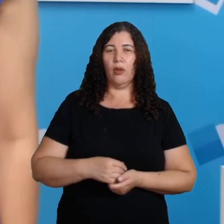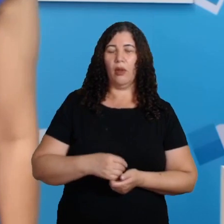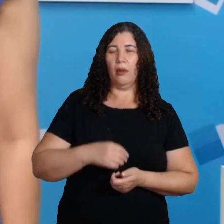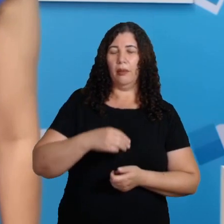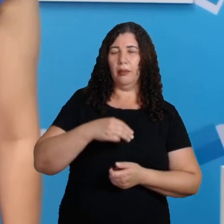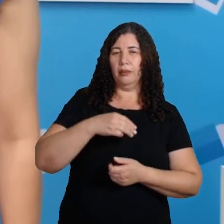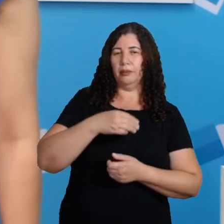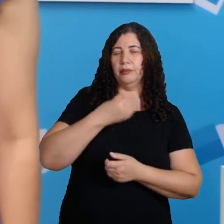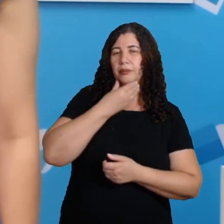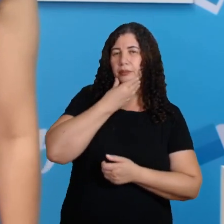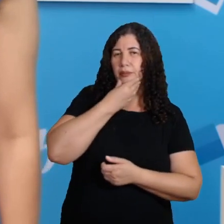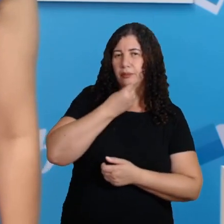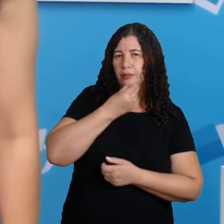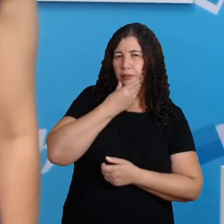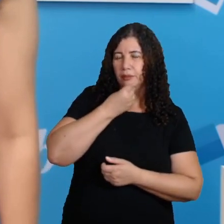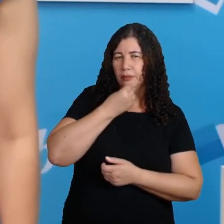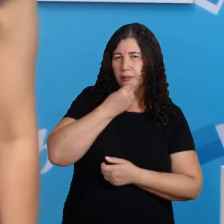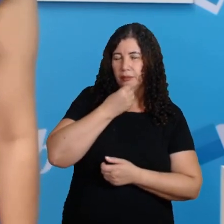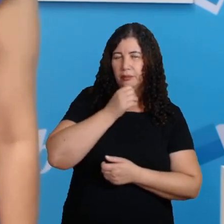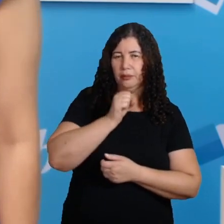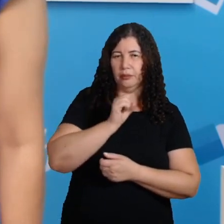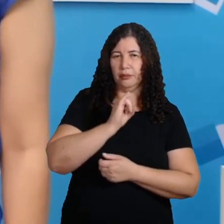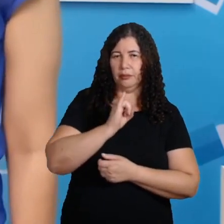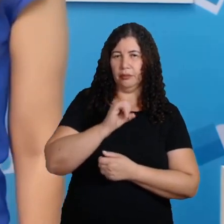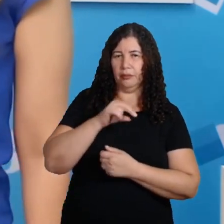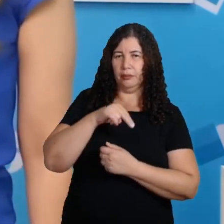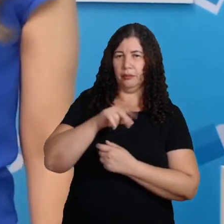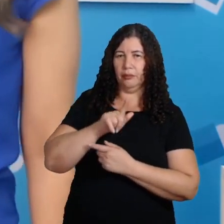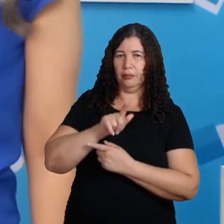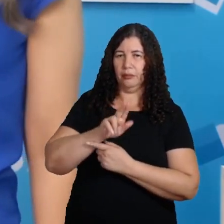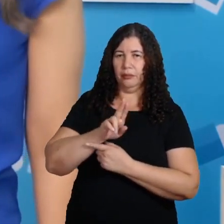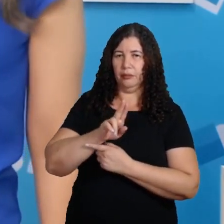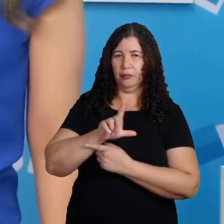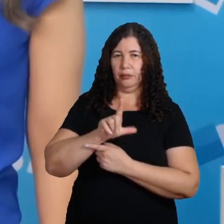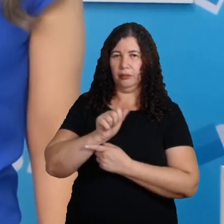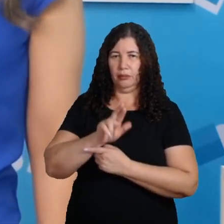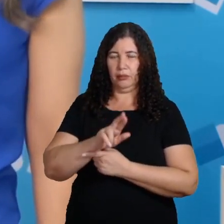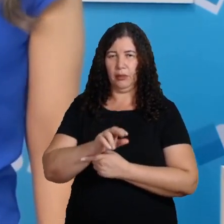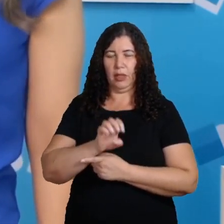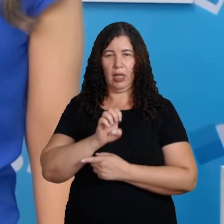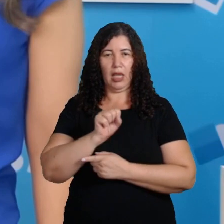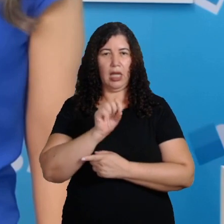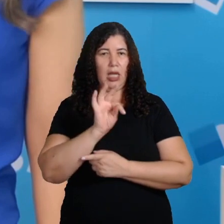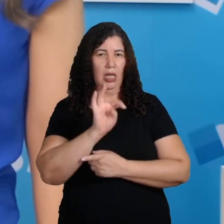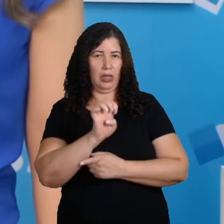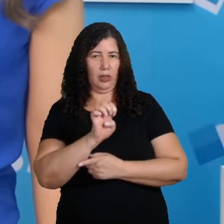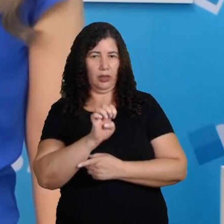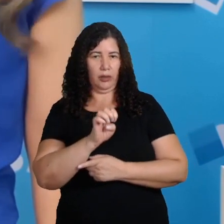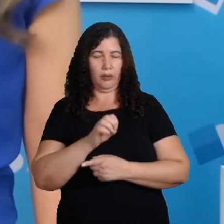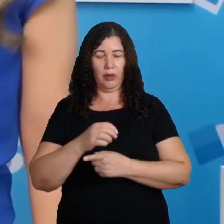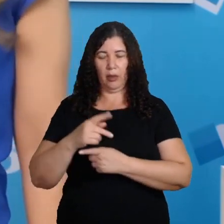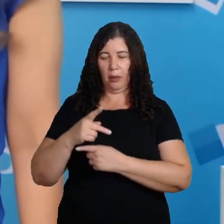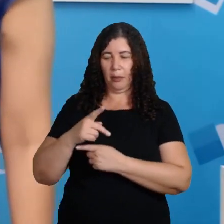pronome este, pronome demonstrativo. No plural, ele se transforma em estes.